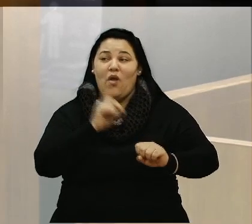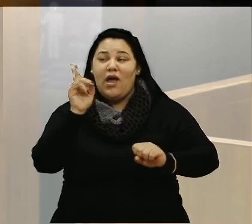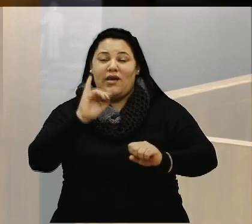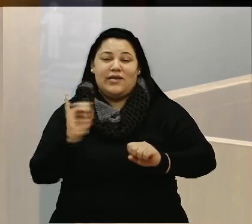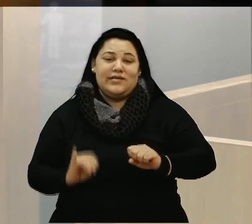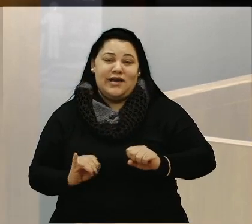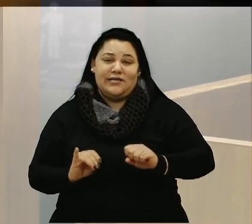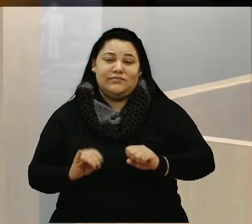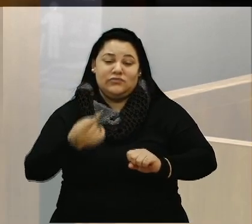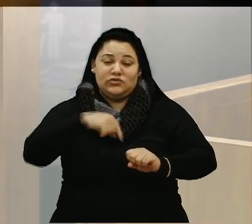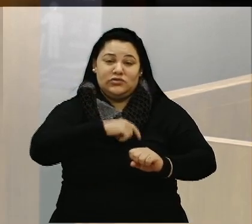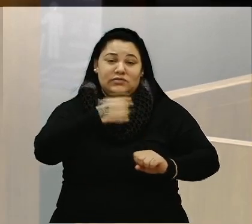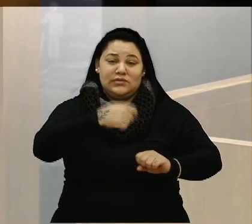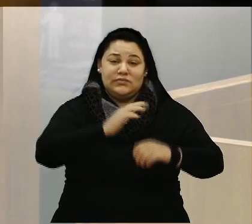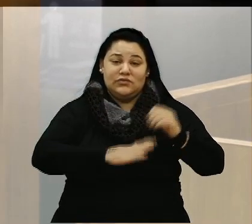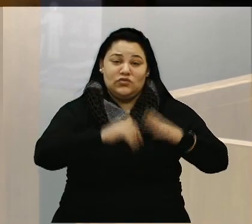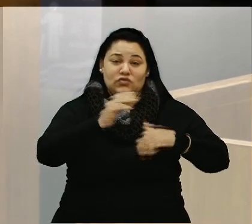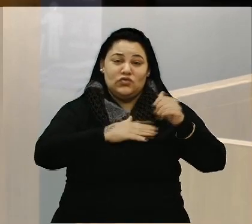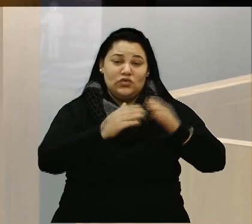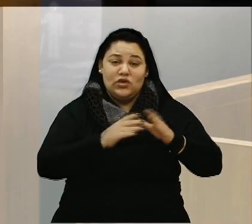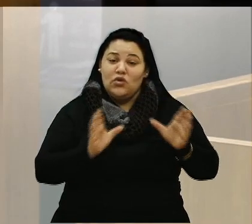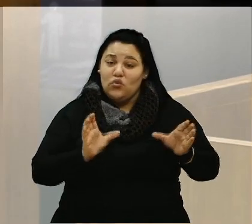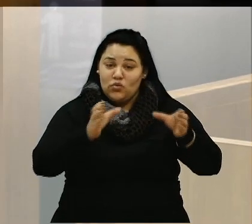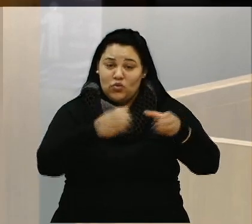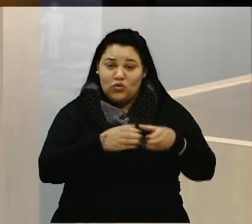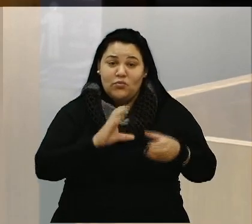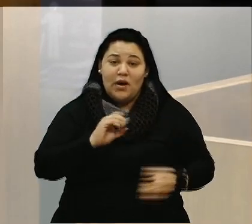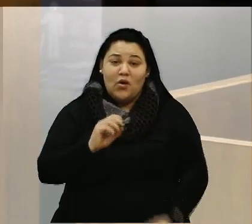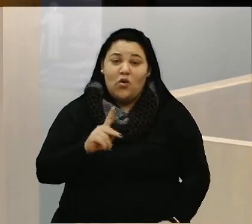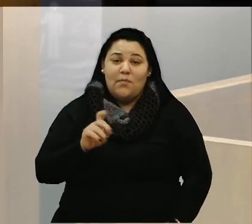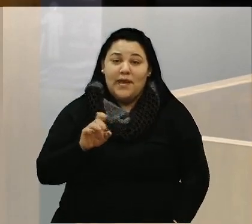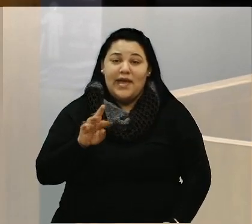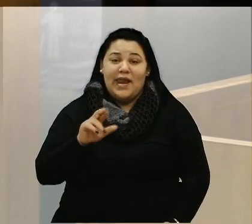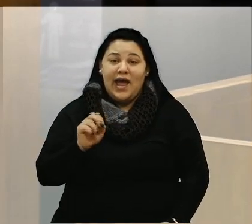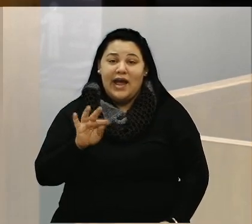construir uma grande cooperativa, onde todos os pequenos agricultores